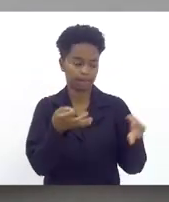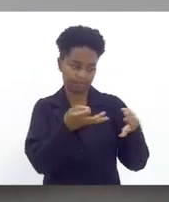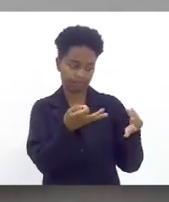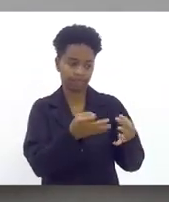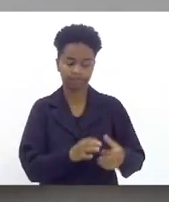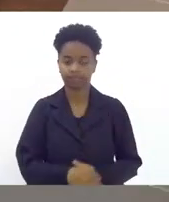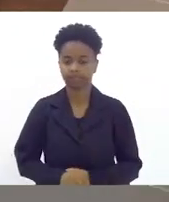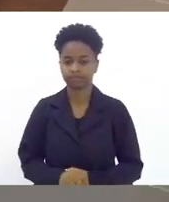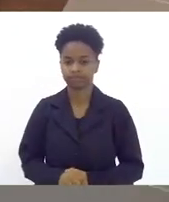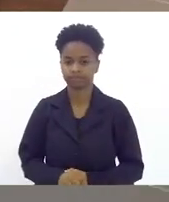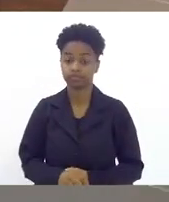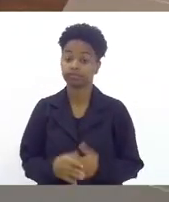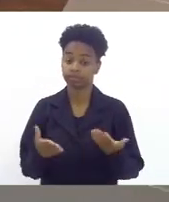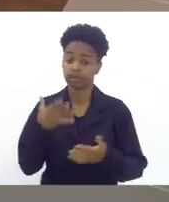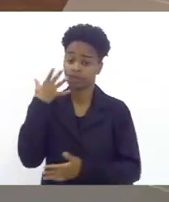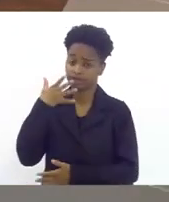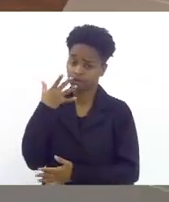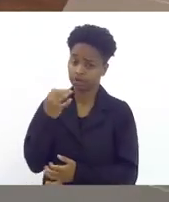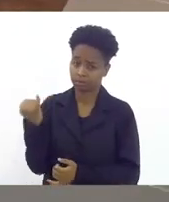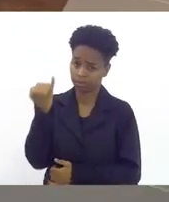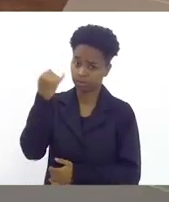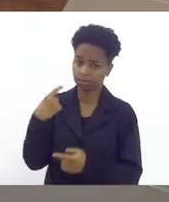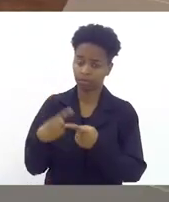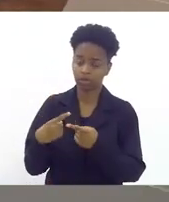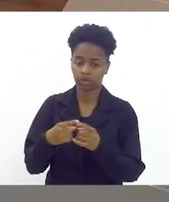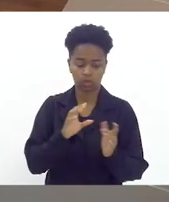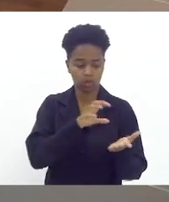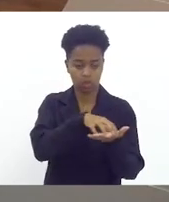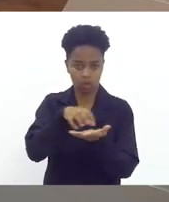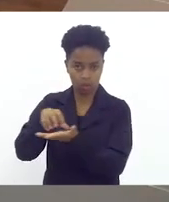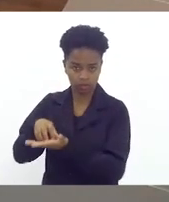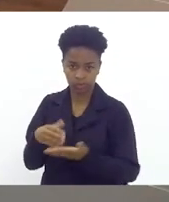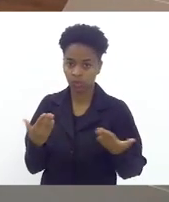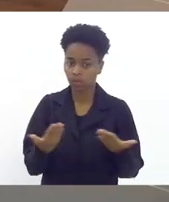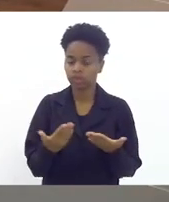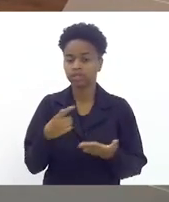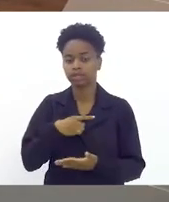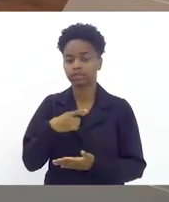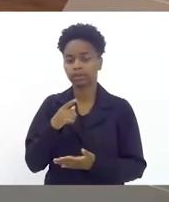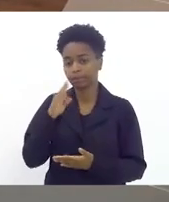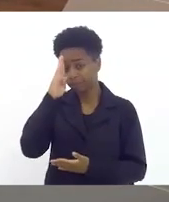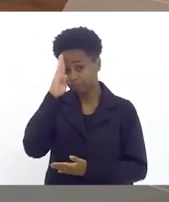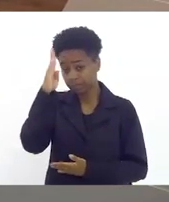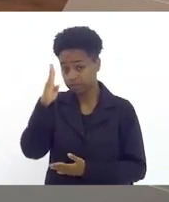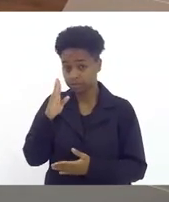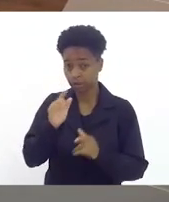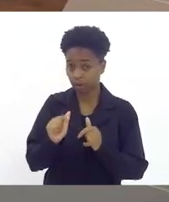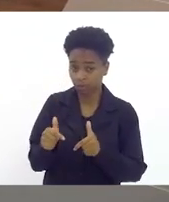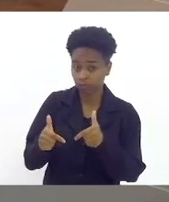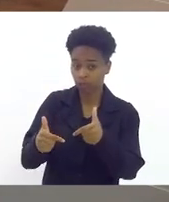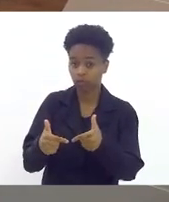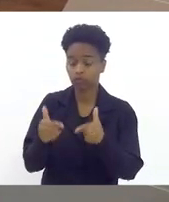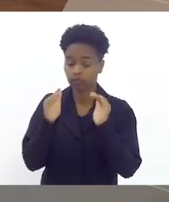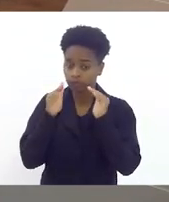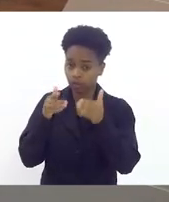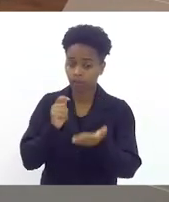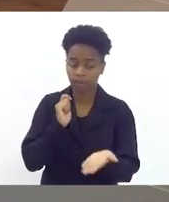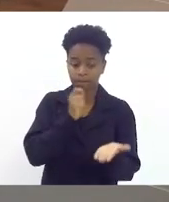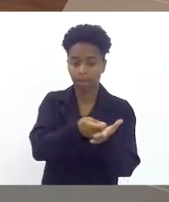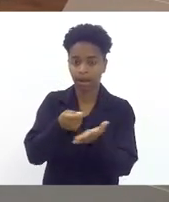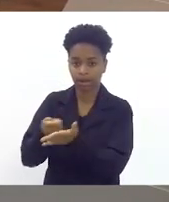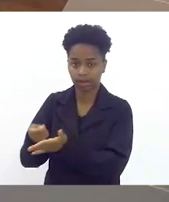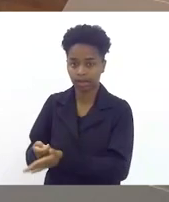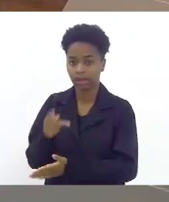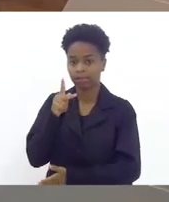é essa fala é muito pertinente porque os comitês hoje são um dos principais atores voltados para o pagamento do